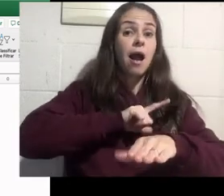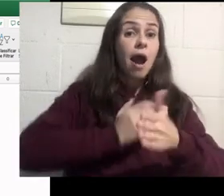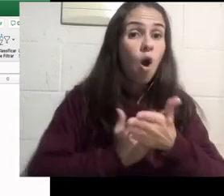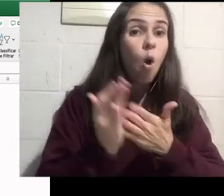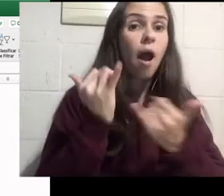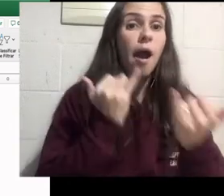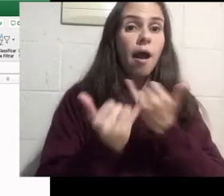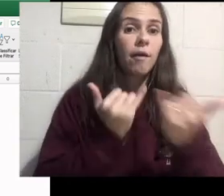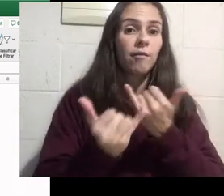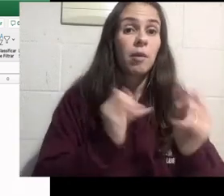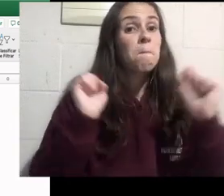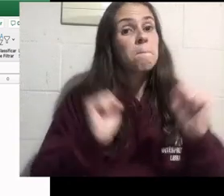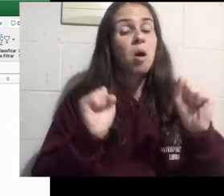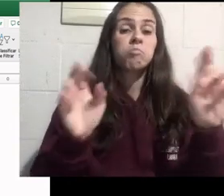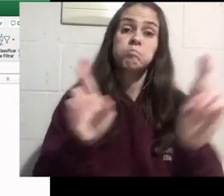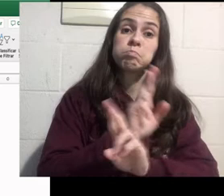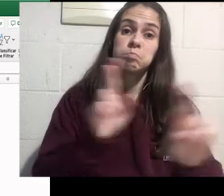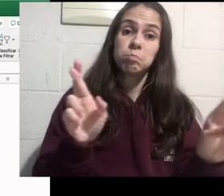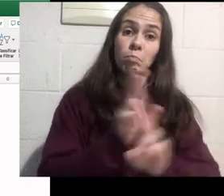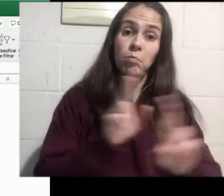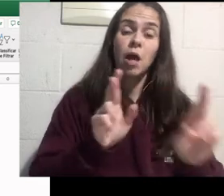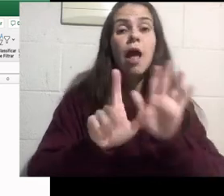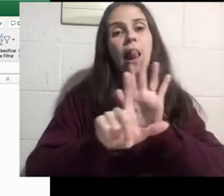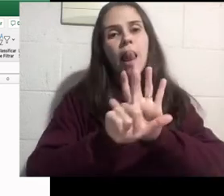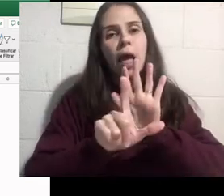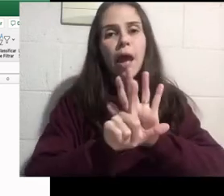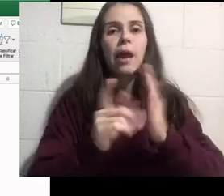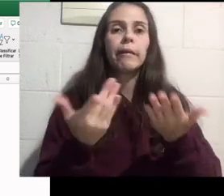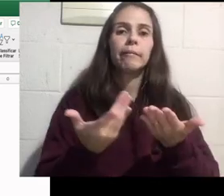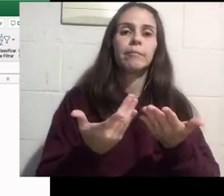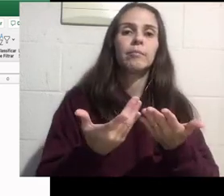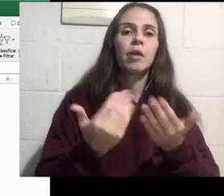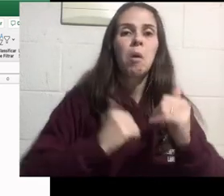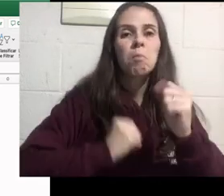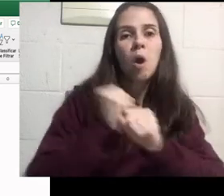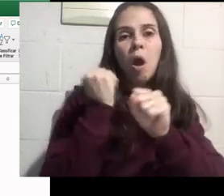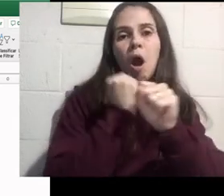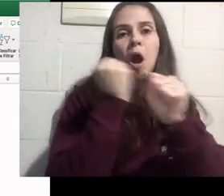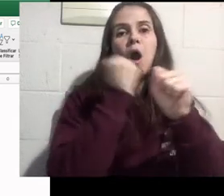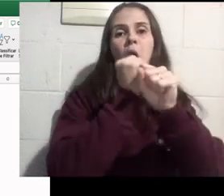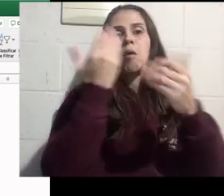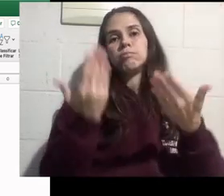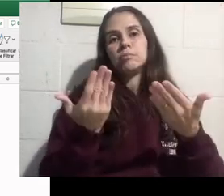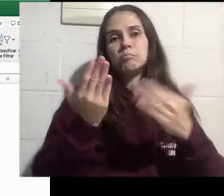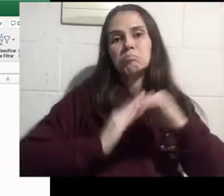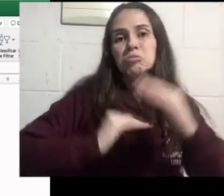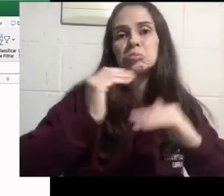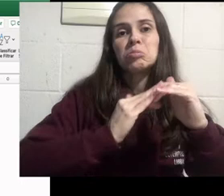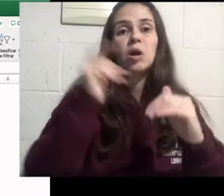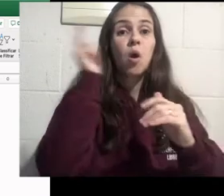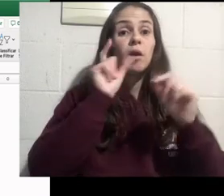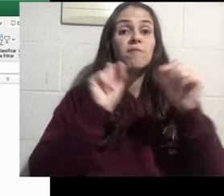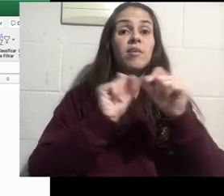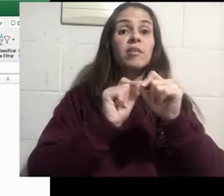suas atividades, que podem estar relacionados a aspectos de legalização, né, obras ou reformas que geralmente as empresas